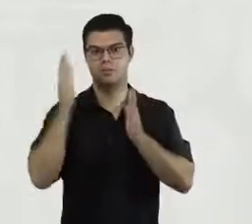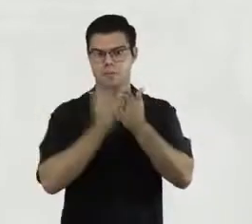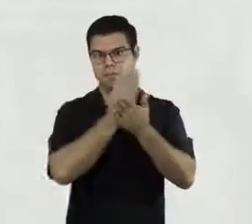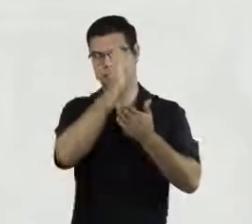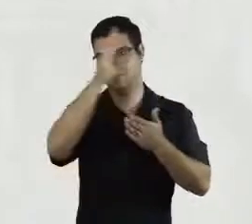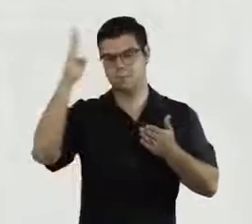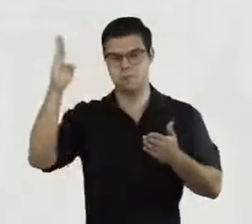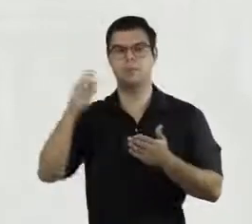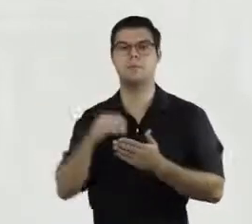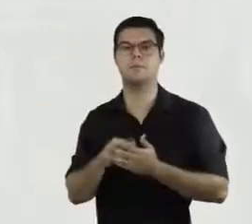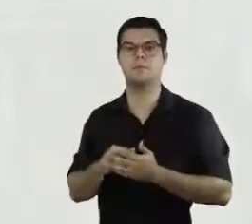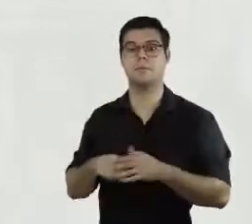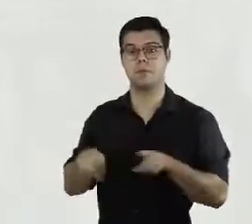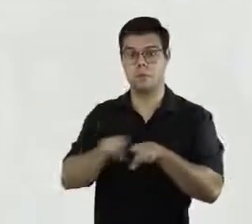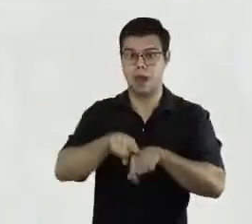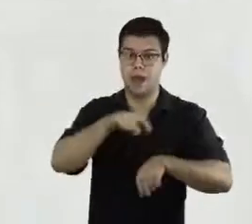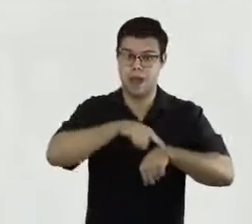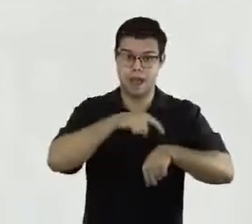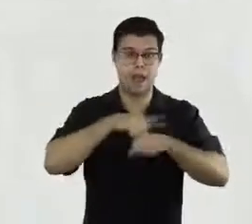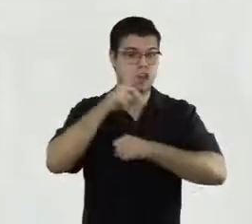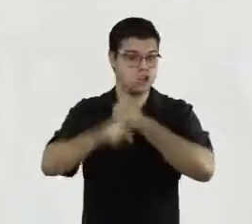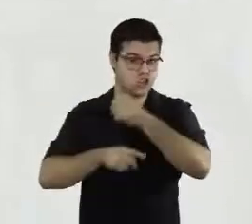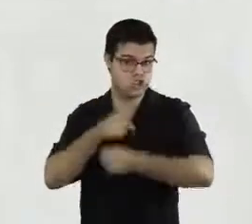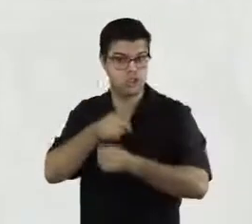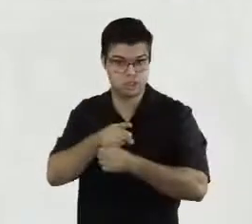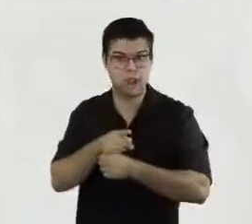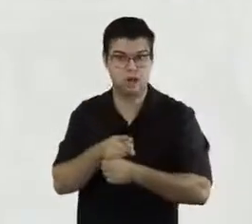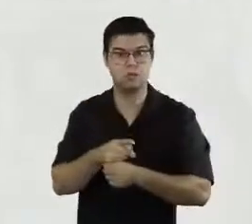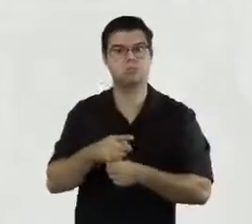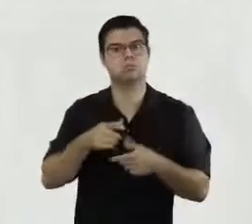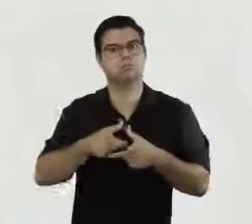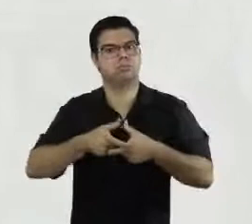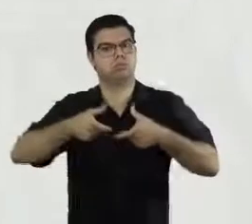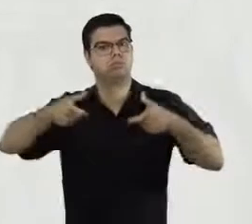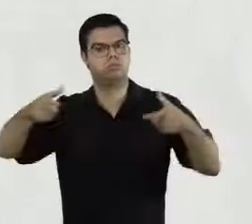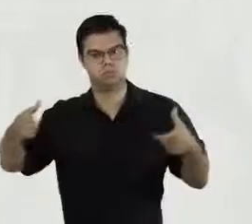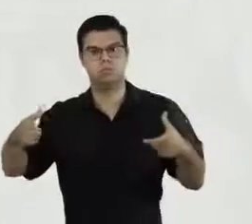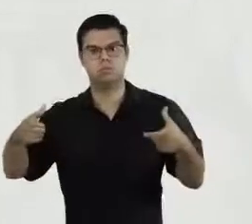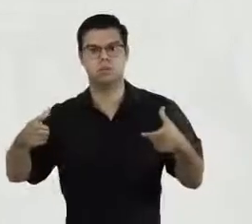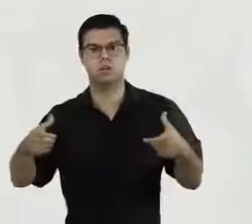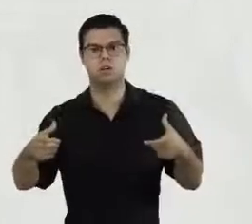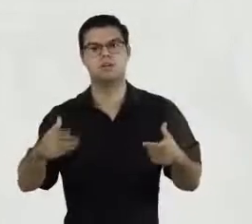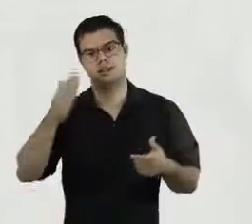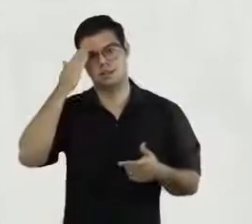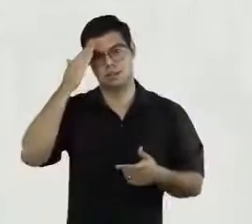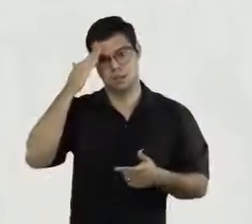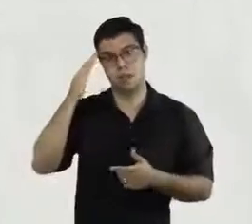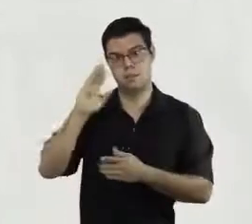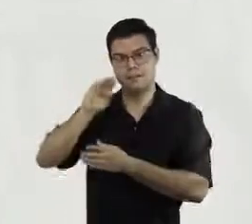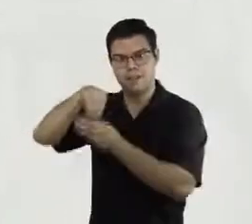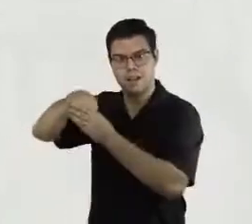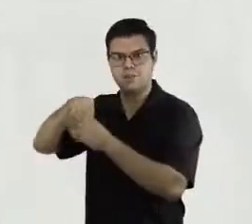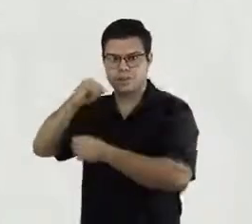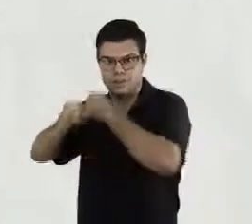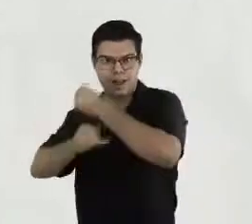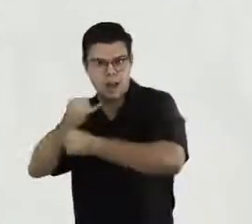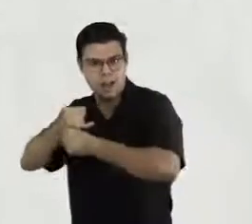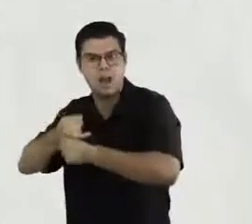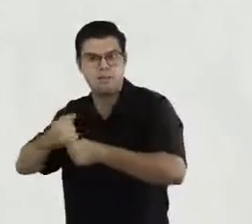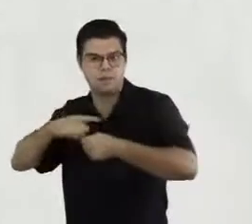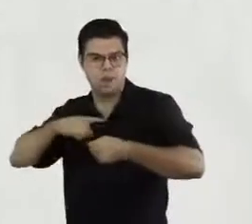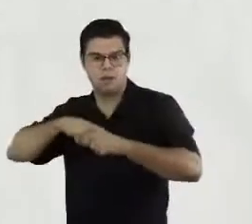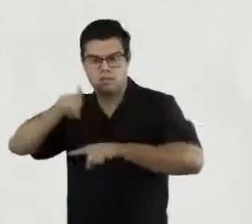era digital, o domínio da bibliografia material foi ampliado à medida que a sobrecarga de objetos digitais na internet também